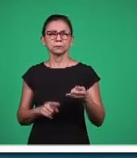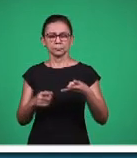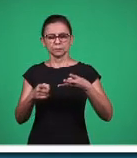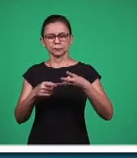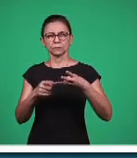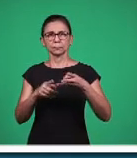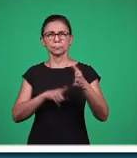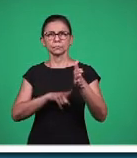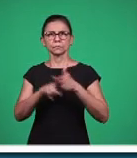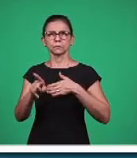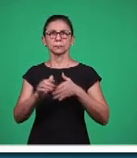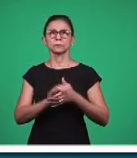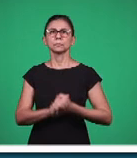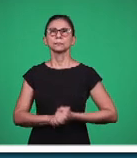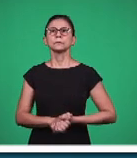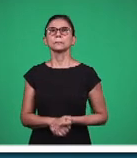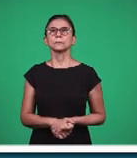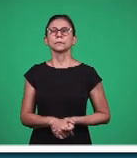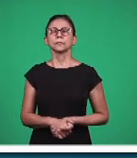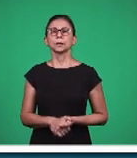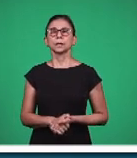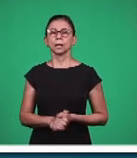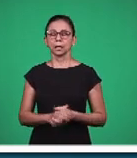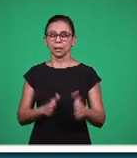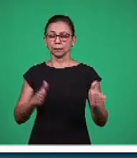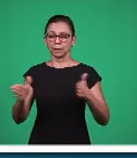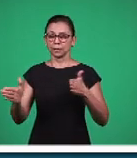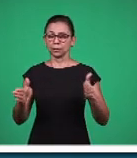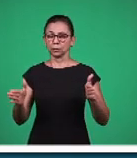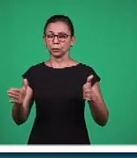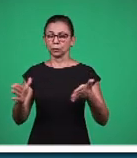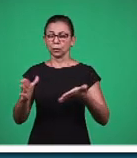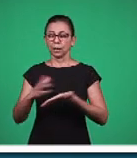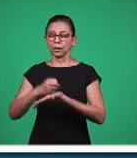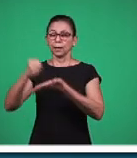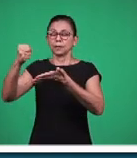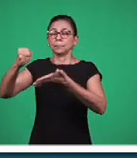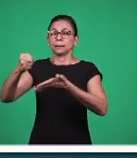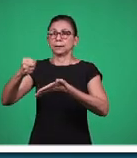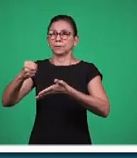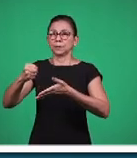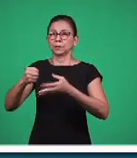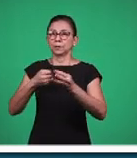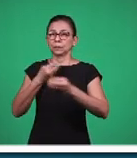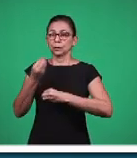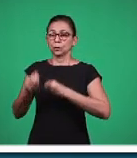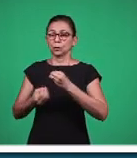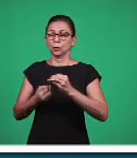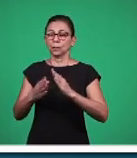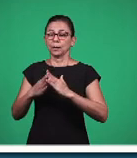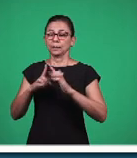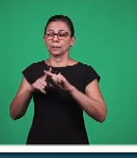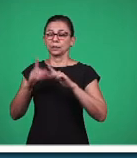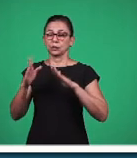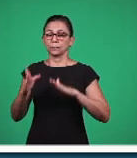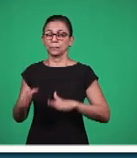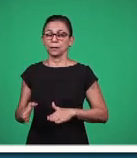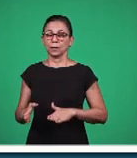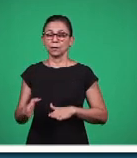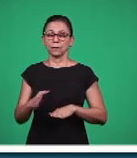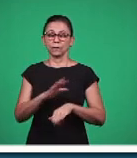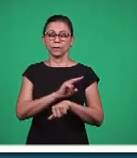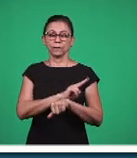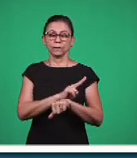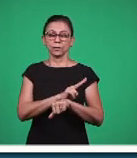Neste momento, como a Igreja Fiel irá exercer a vigilância que antecede o arrebatamento